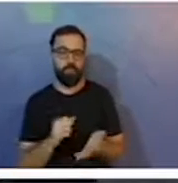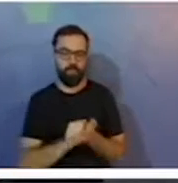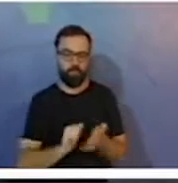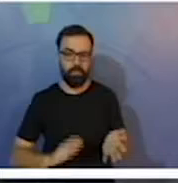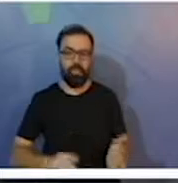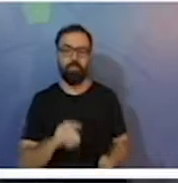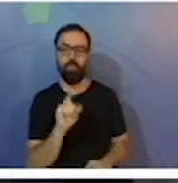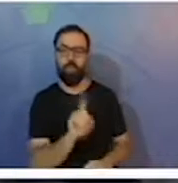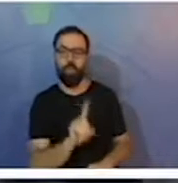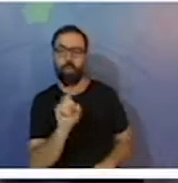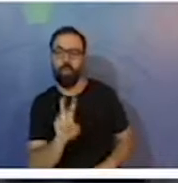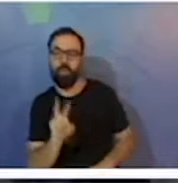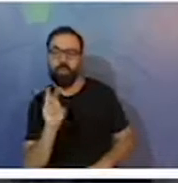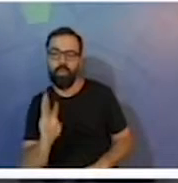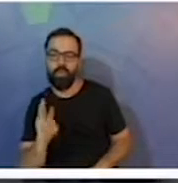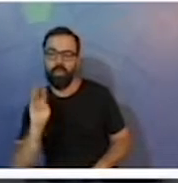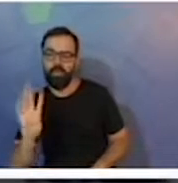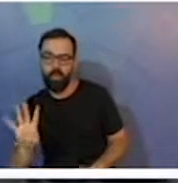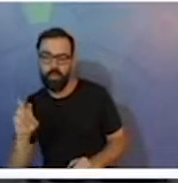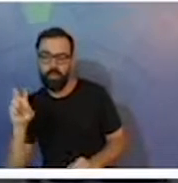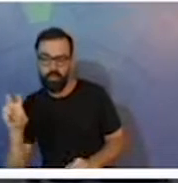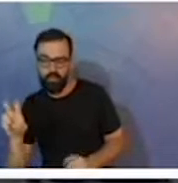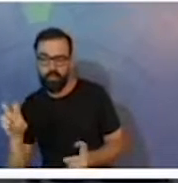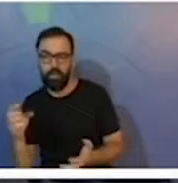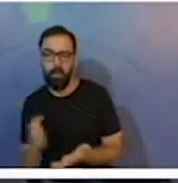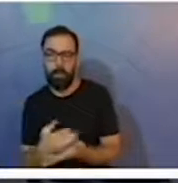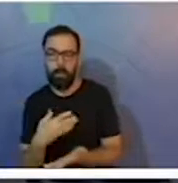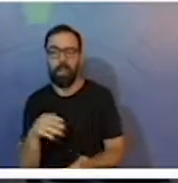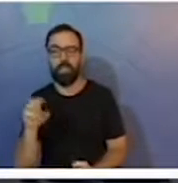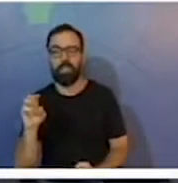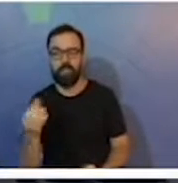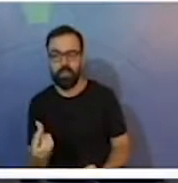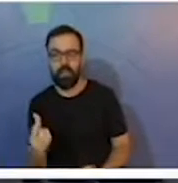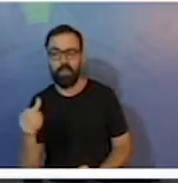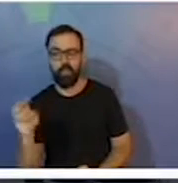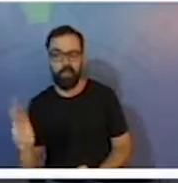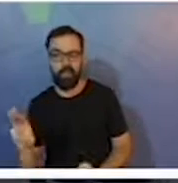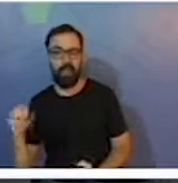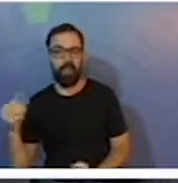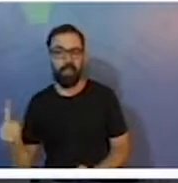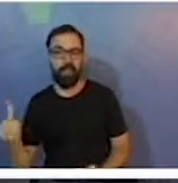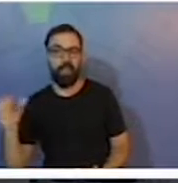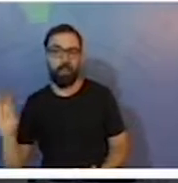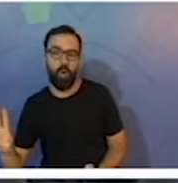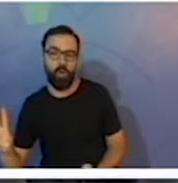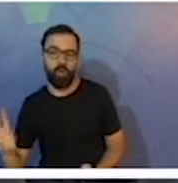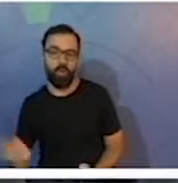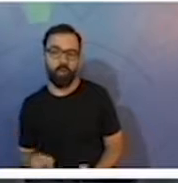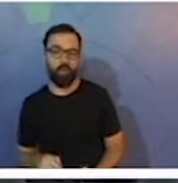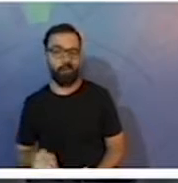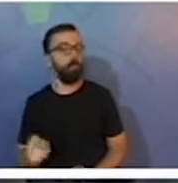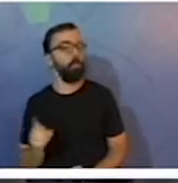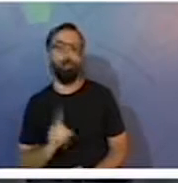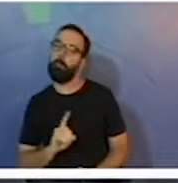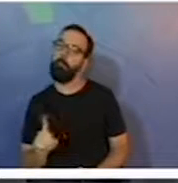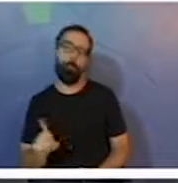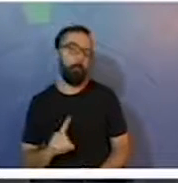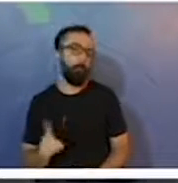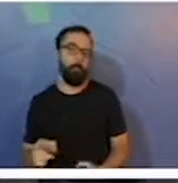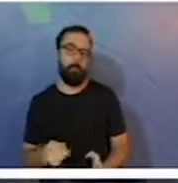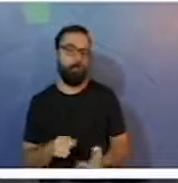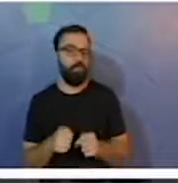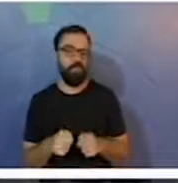as tarefas 1 2 3 4 e 5 das páginas 63 E 64 nós não faremos